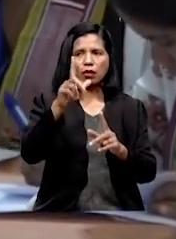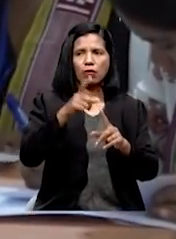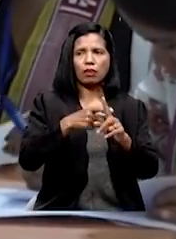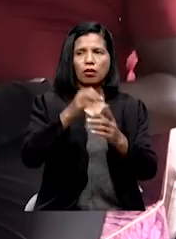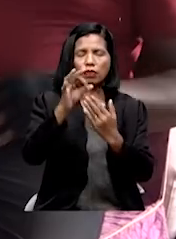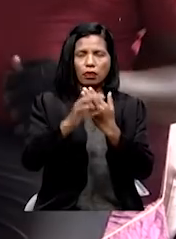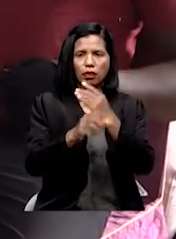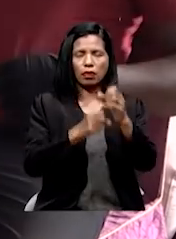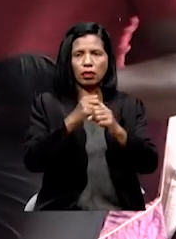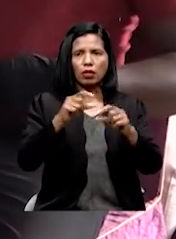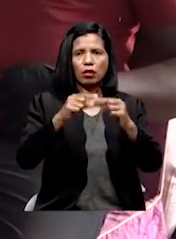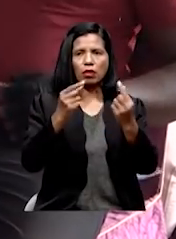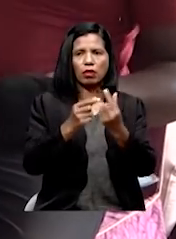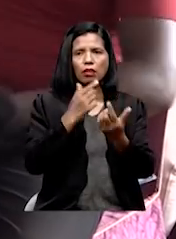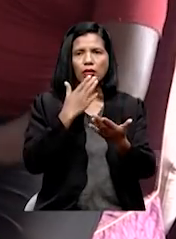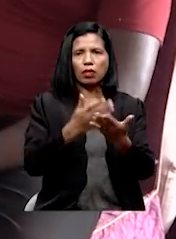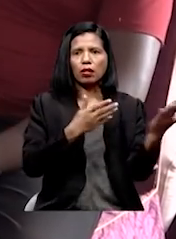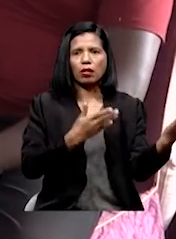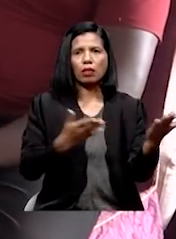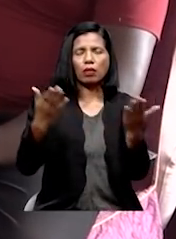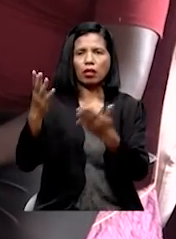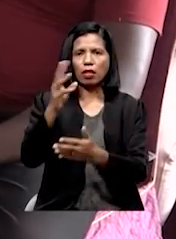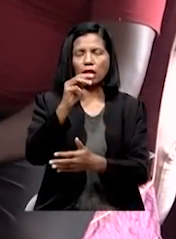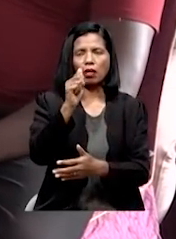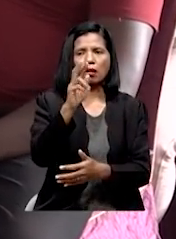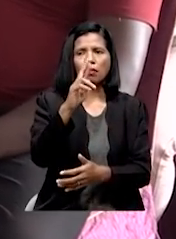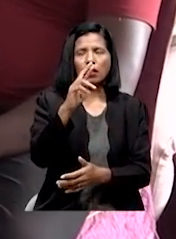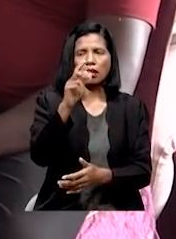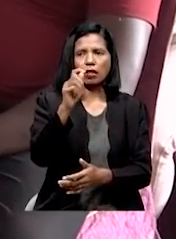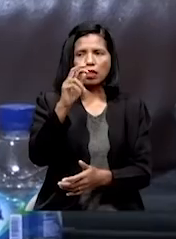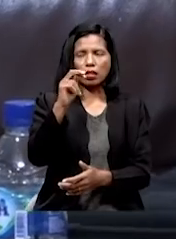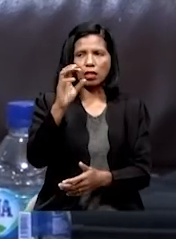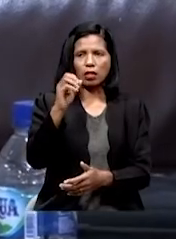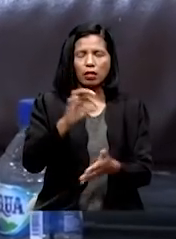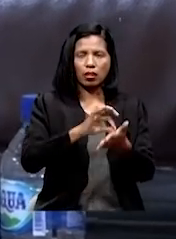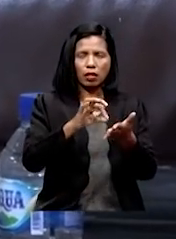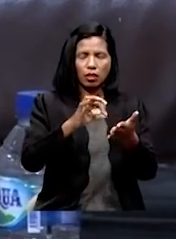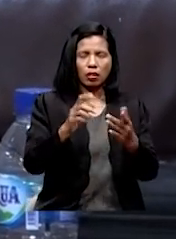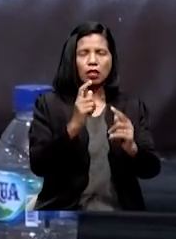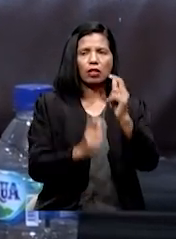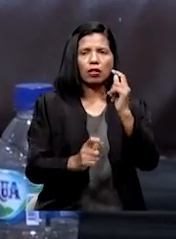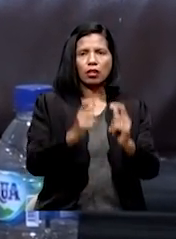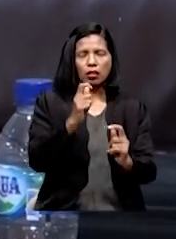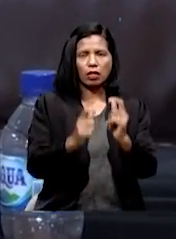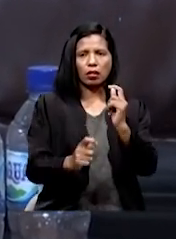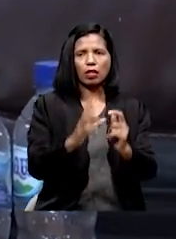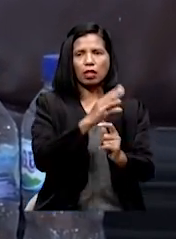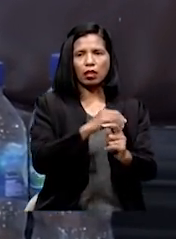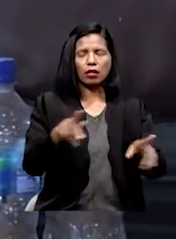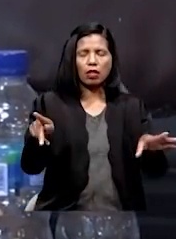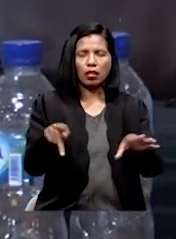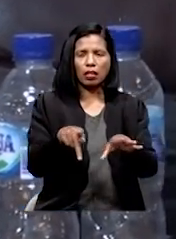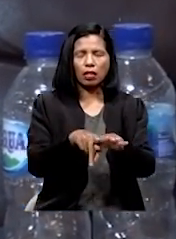Tinané, equipa sucesso Lori Martinho Germano da Silva Guzmão, barizista e a Tribunal Recurso, mudar